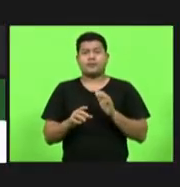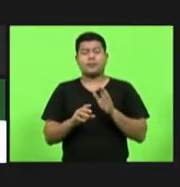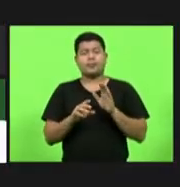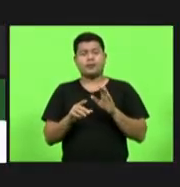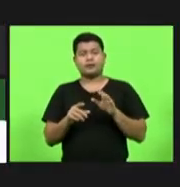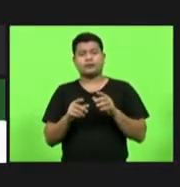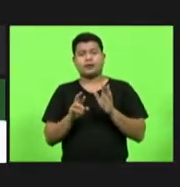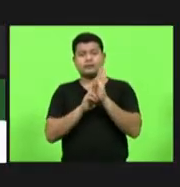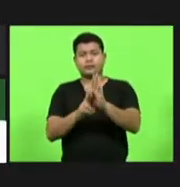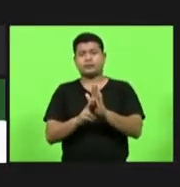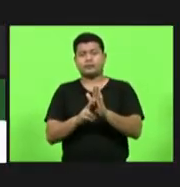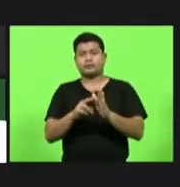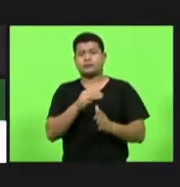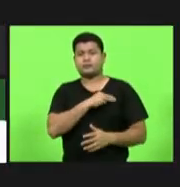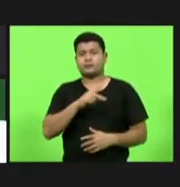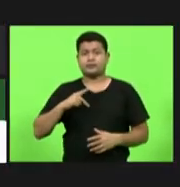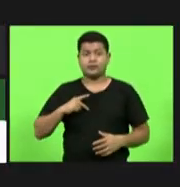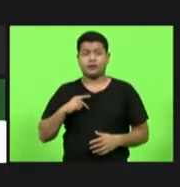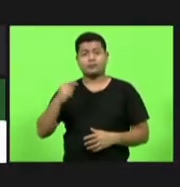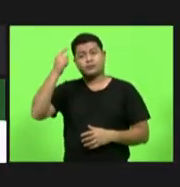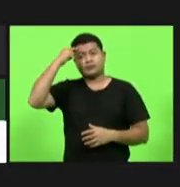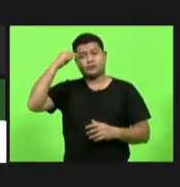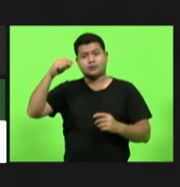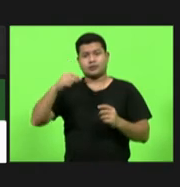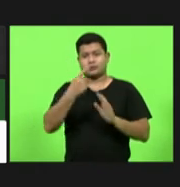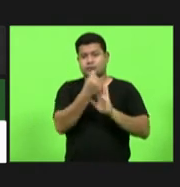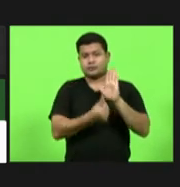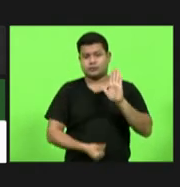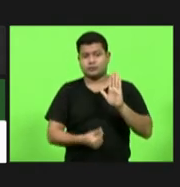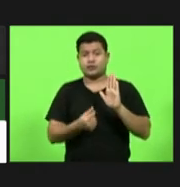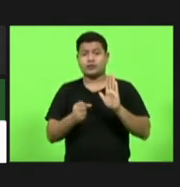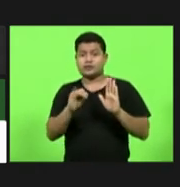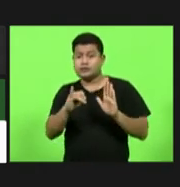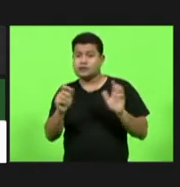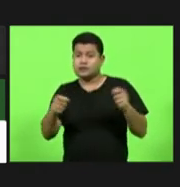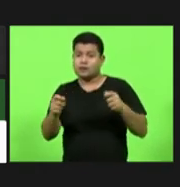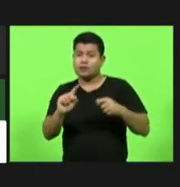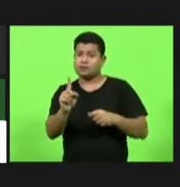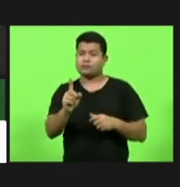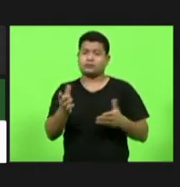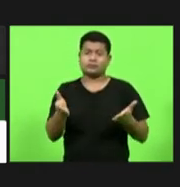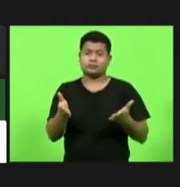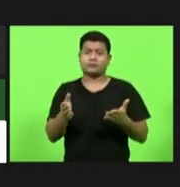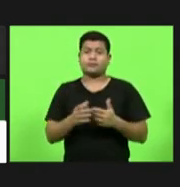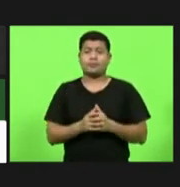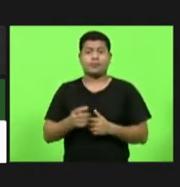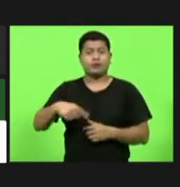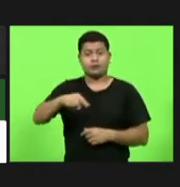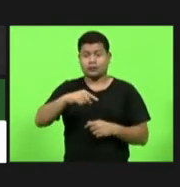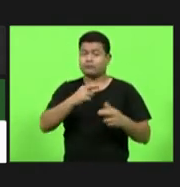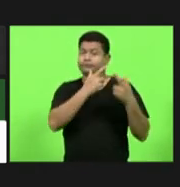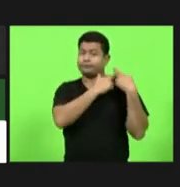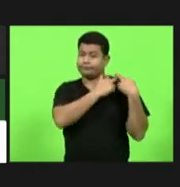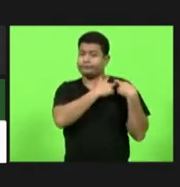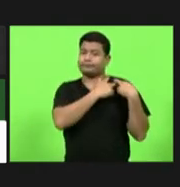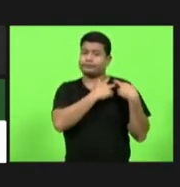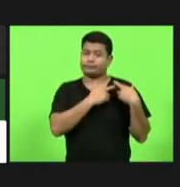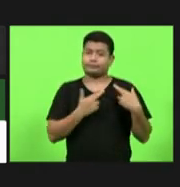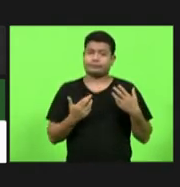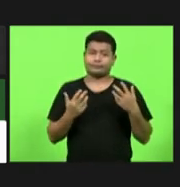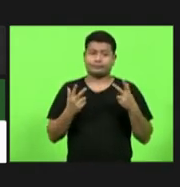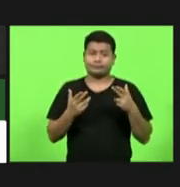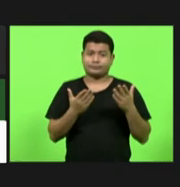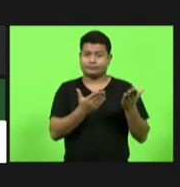questão orçamentária para ver o que efetivamente é possível fazer. E aí nós temos essa grande responsabilidade aí também, né, deputada Luciane,